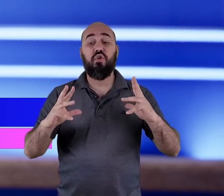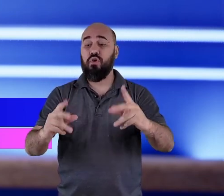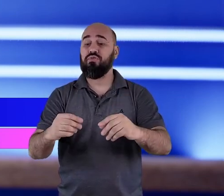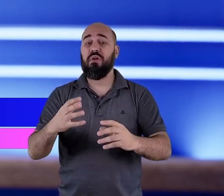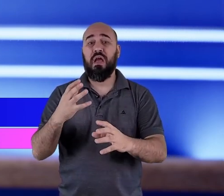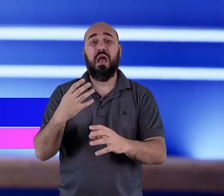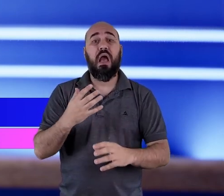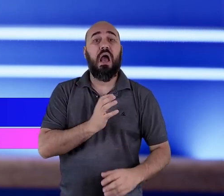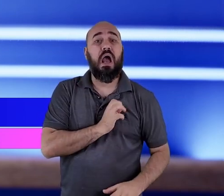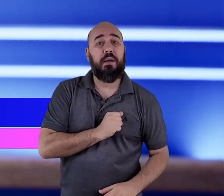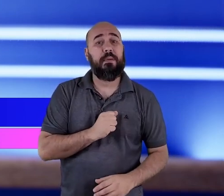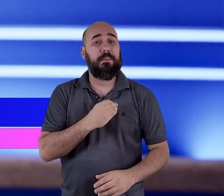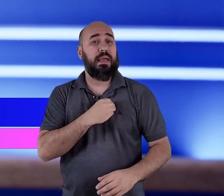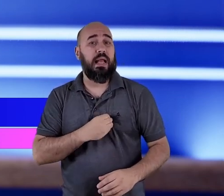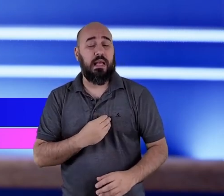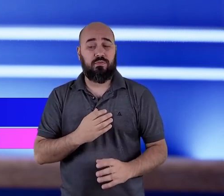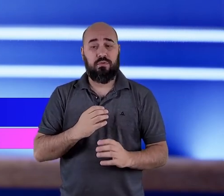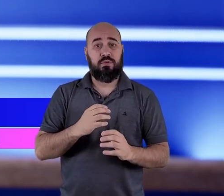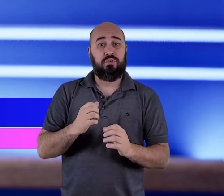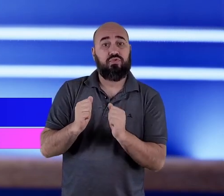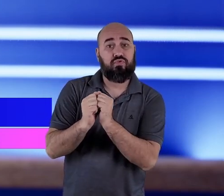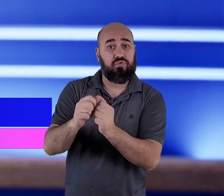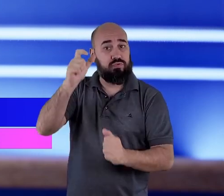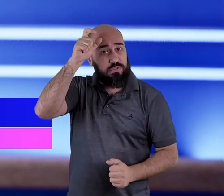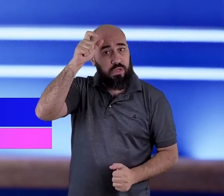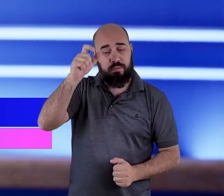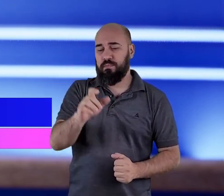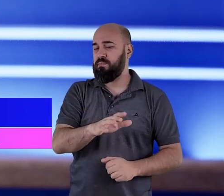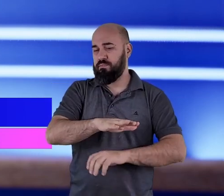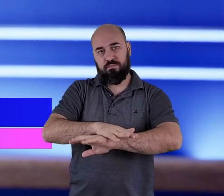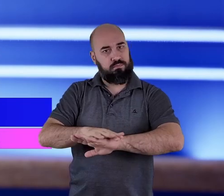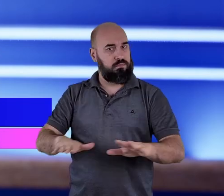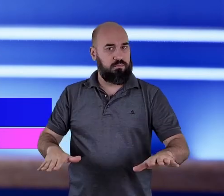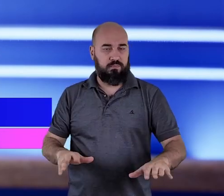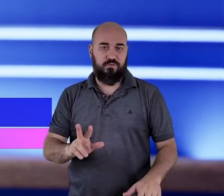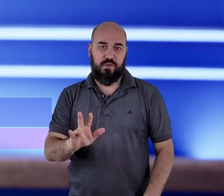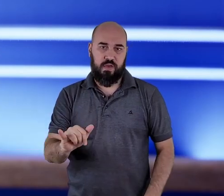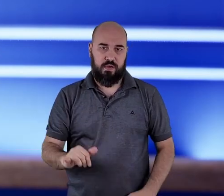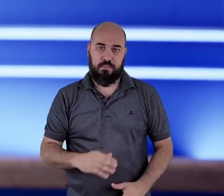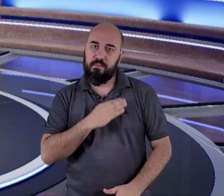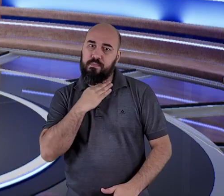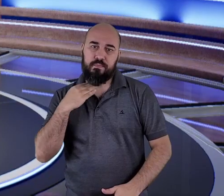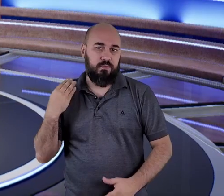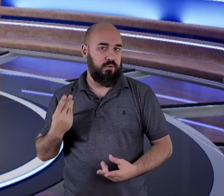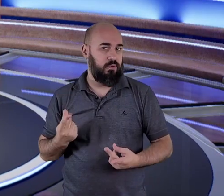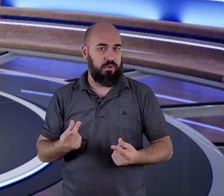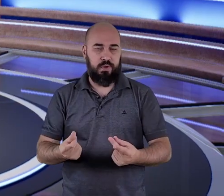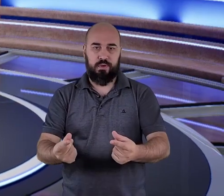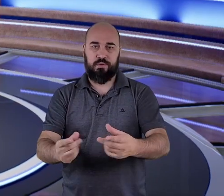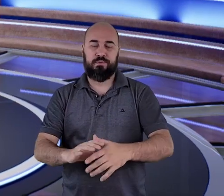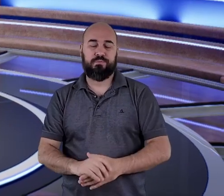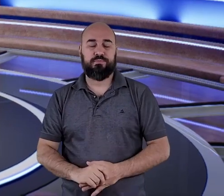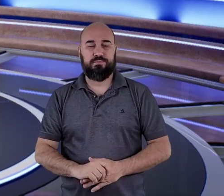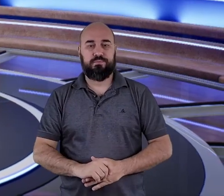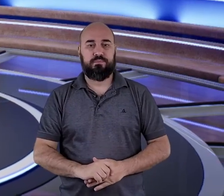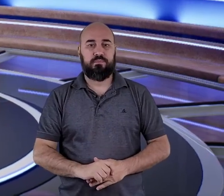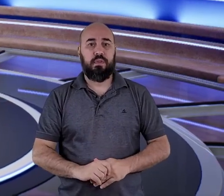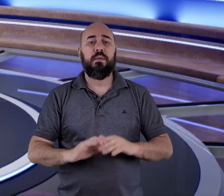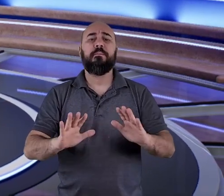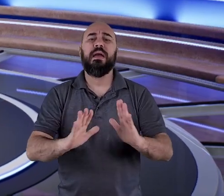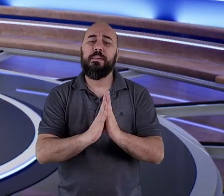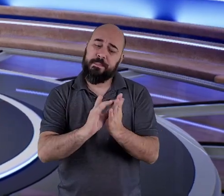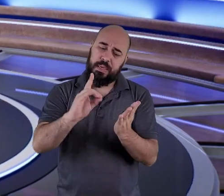ao pecado e se voltam contra o seu povo. A Bíblia diz o que é